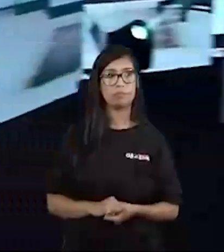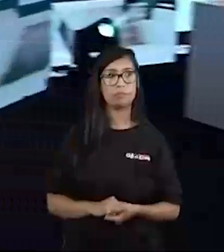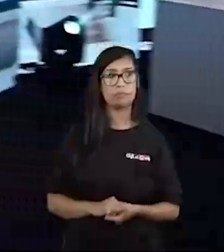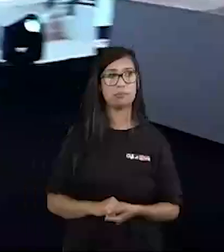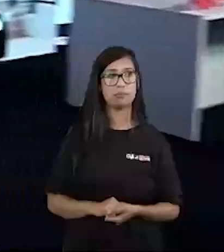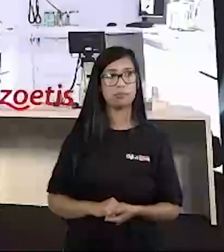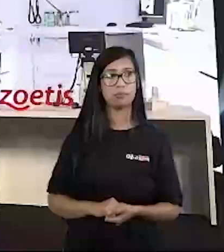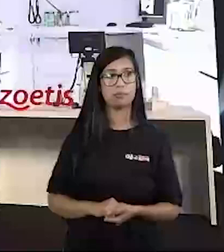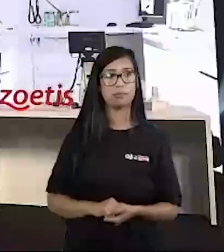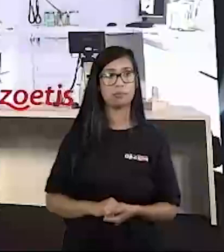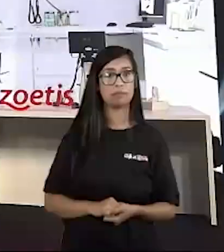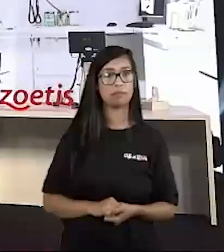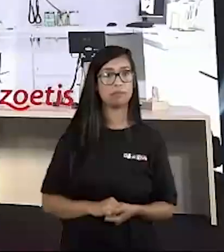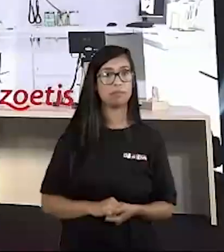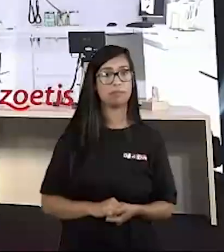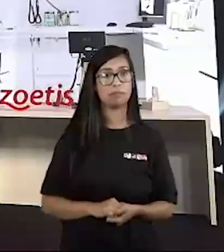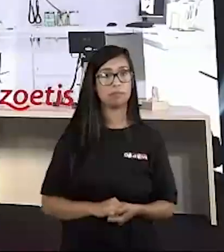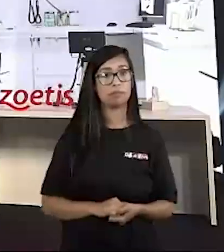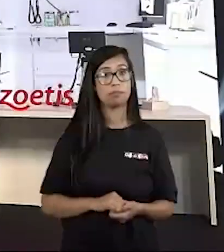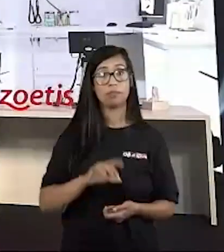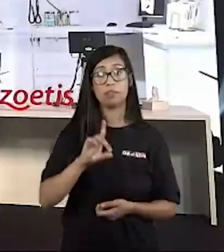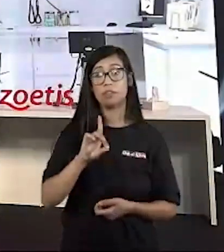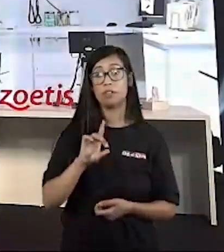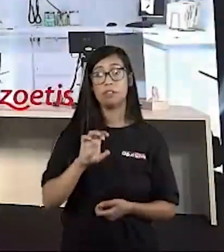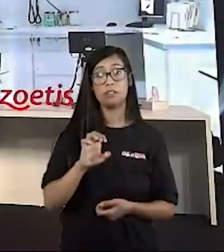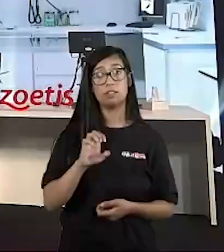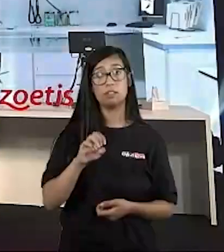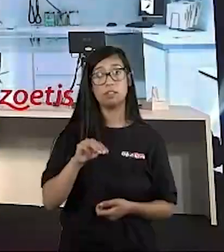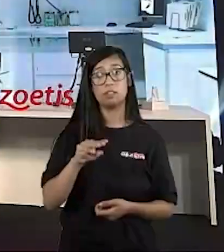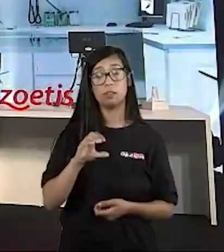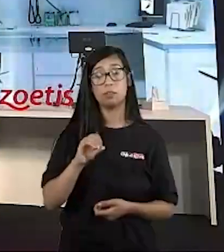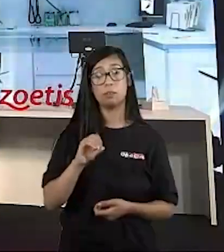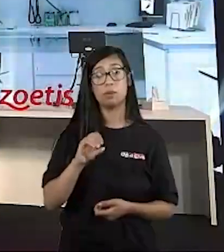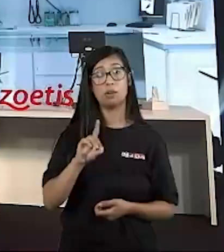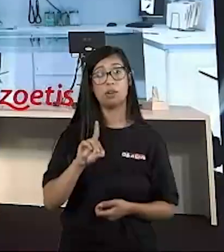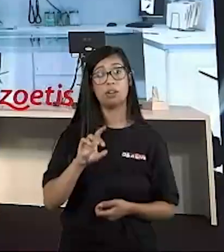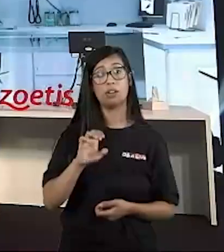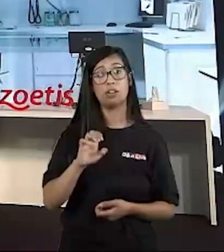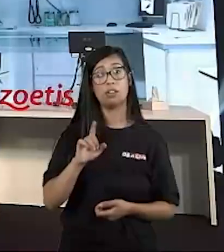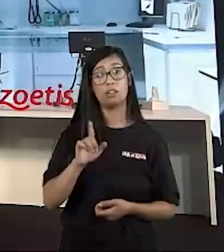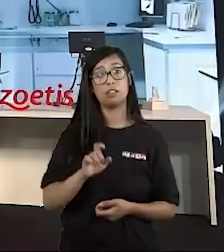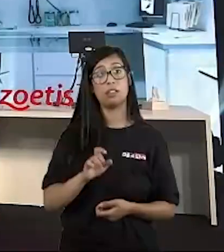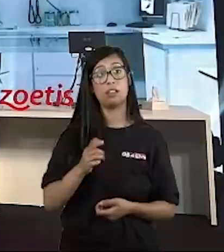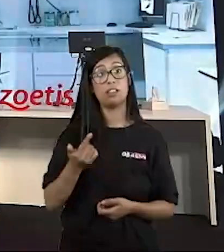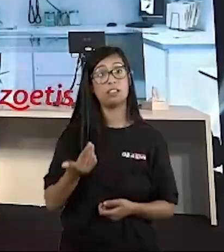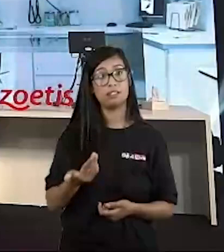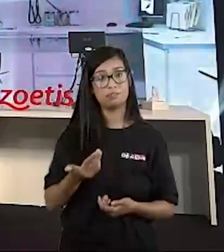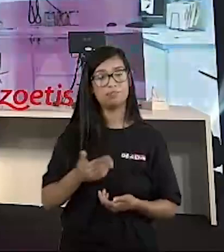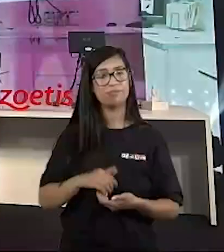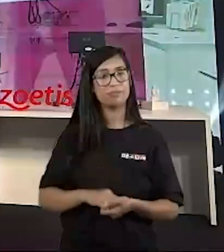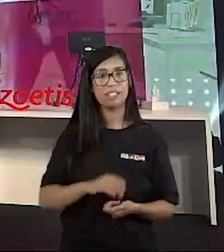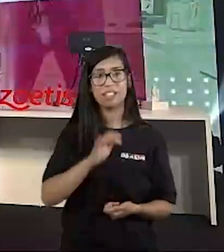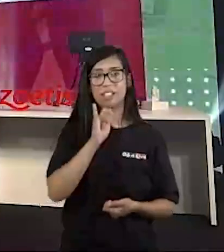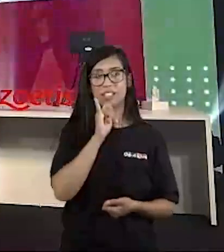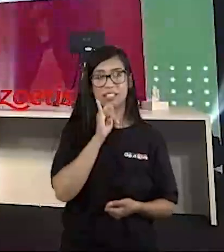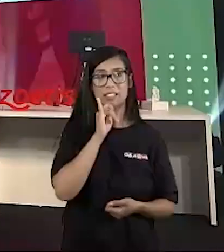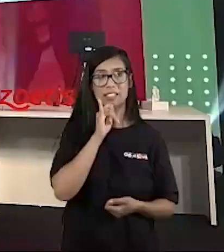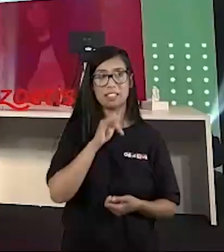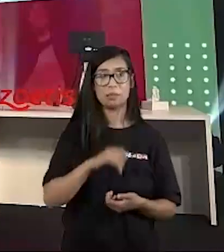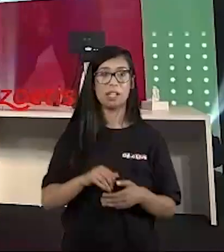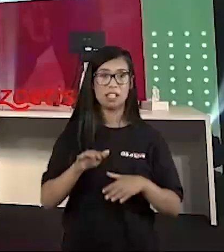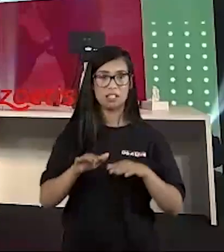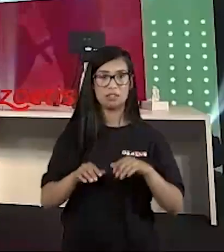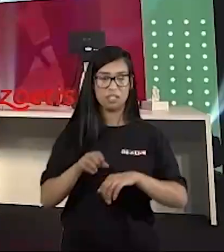Nós podemos ver demódex, uma pústula, uma crosta. Uma crosta, pessoal, a gente não pode esquecer, é uma pústula que